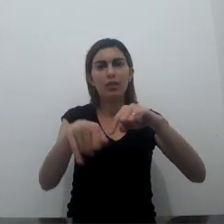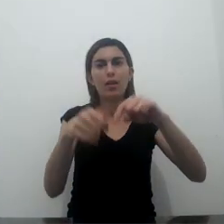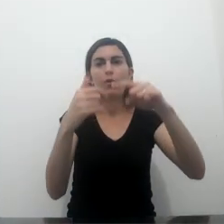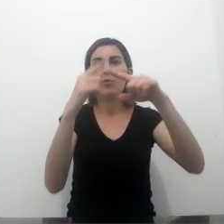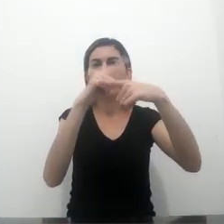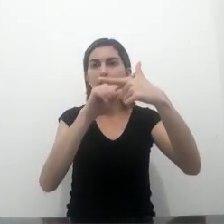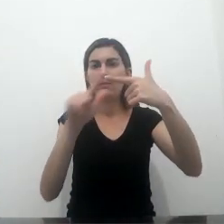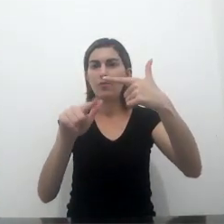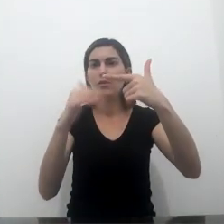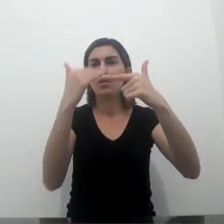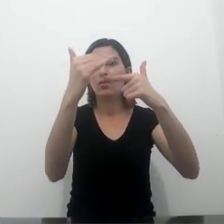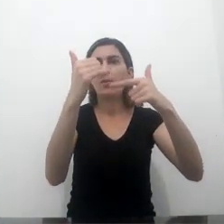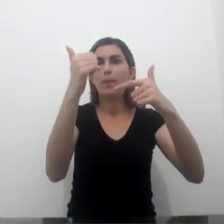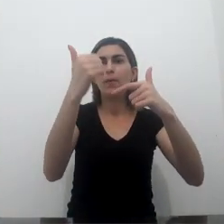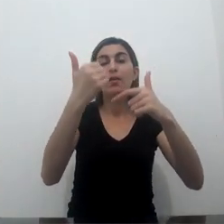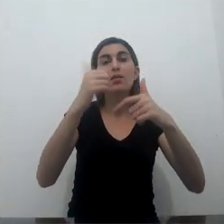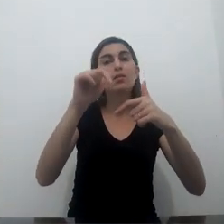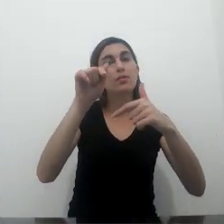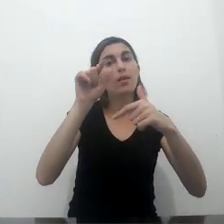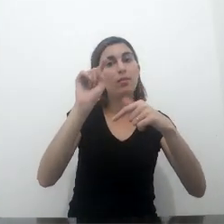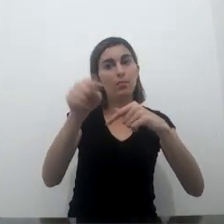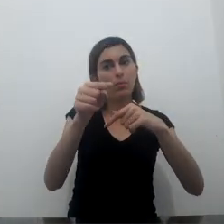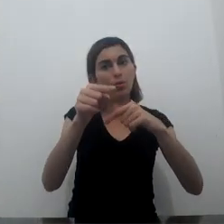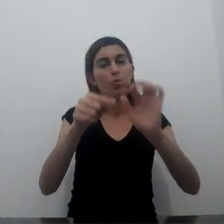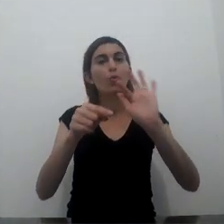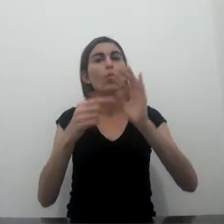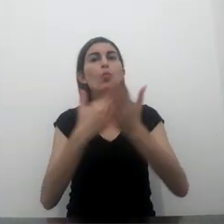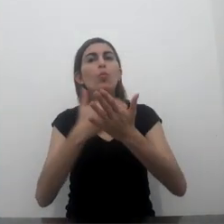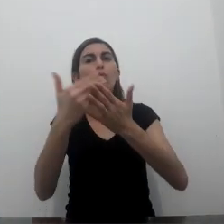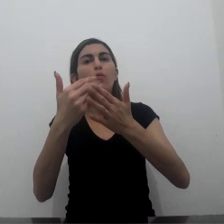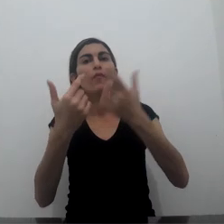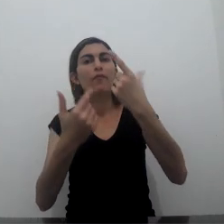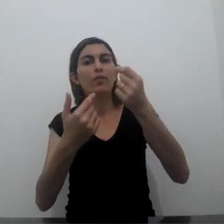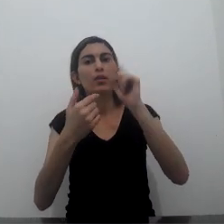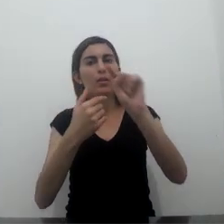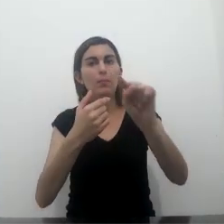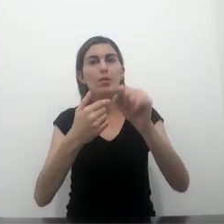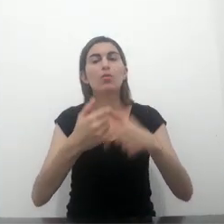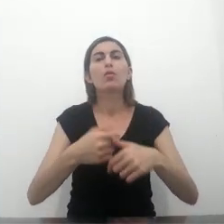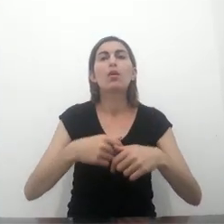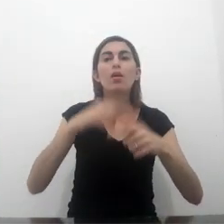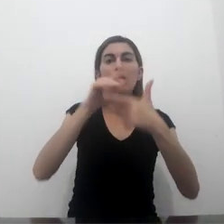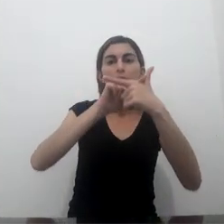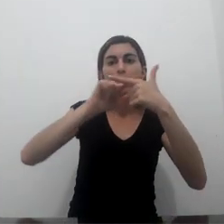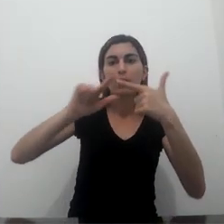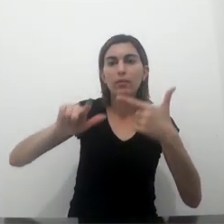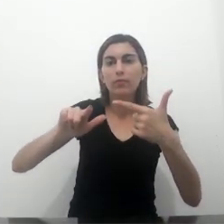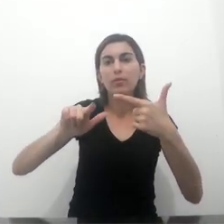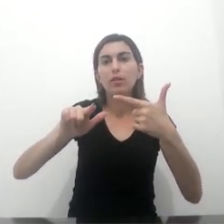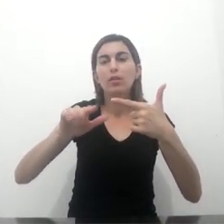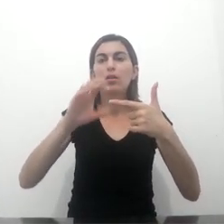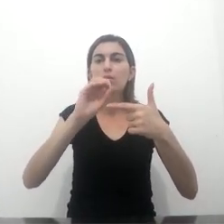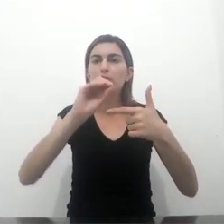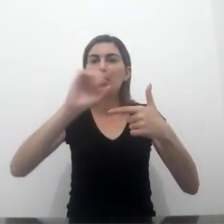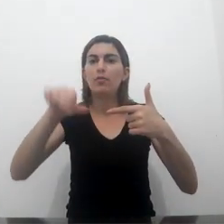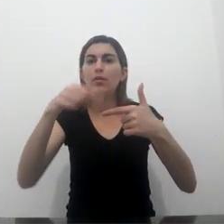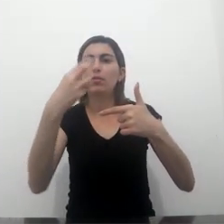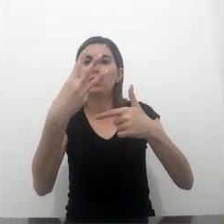final dividido pelo valor inicial. O valor final é 7.000 e o inicial é 20.000. Se a gente dividir,